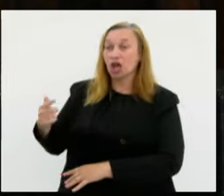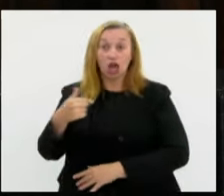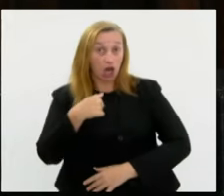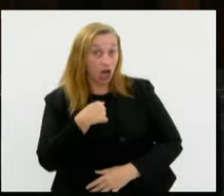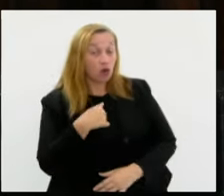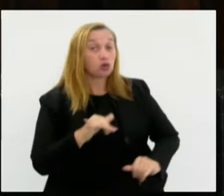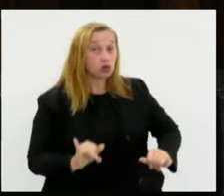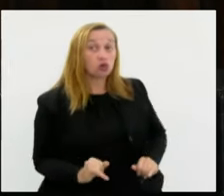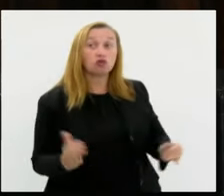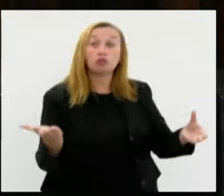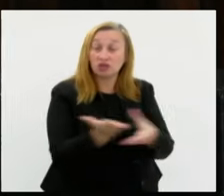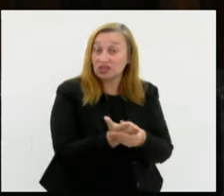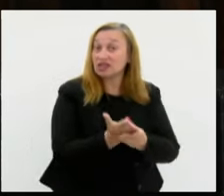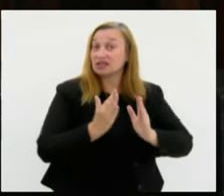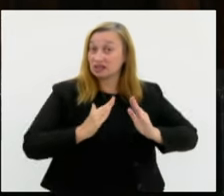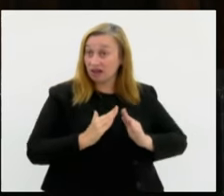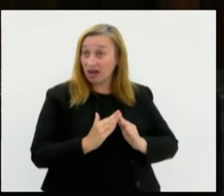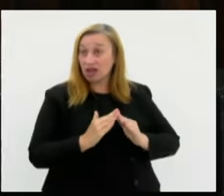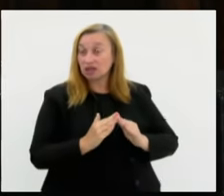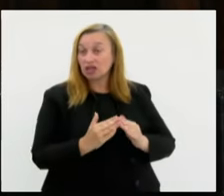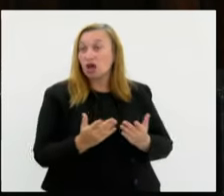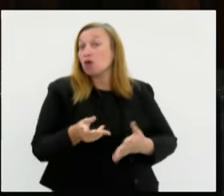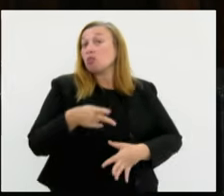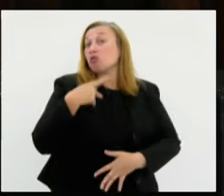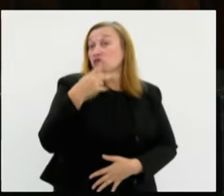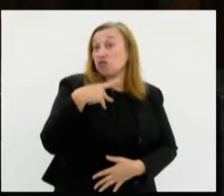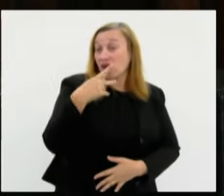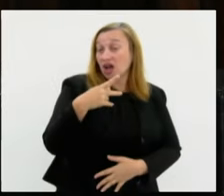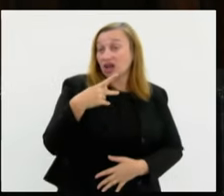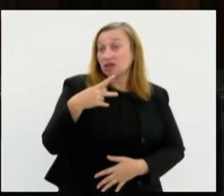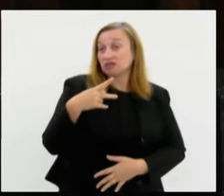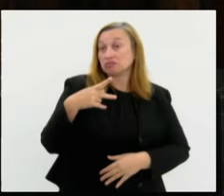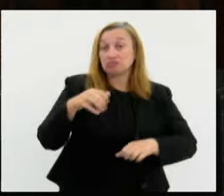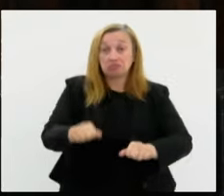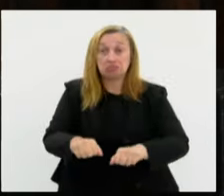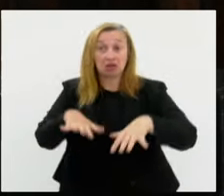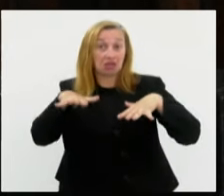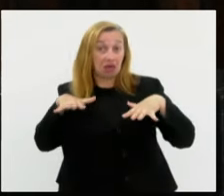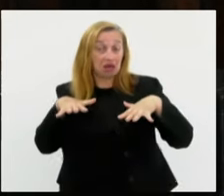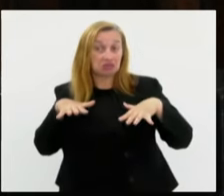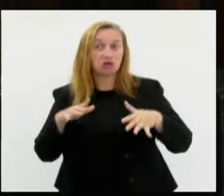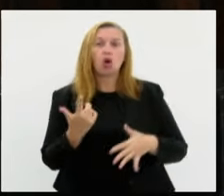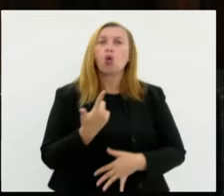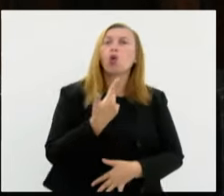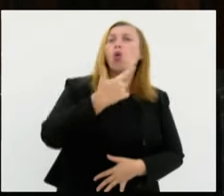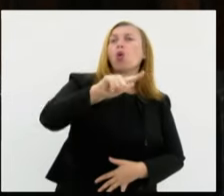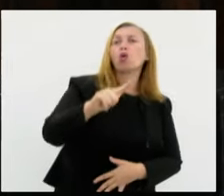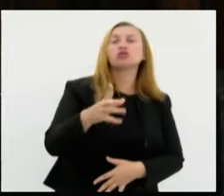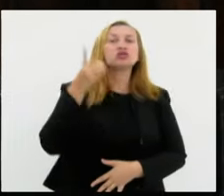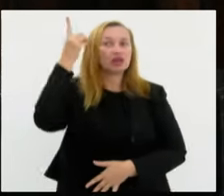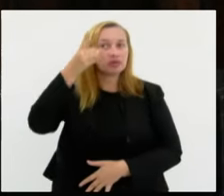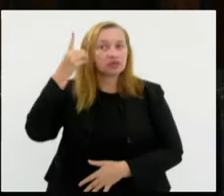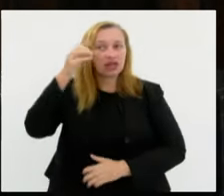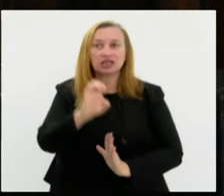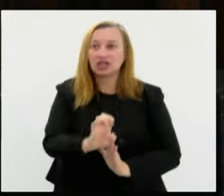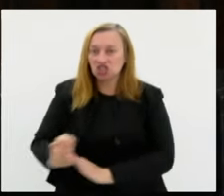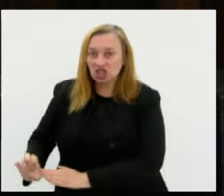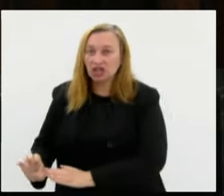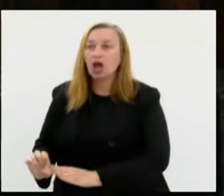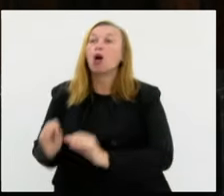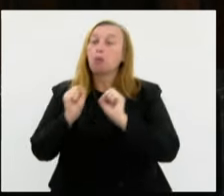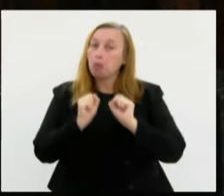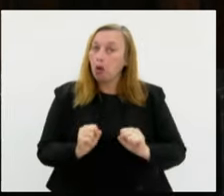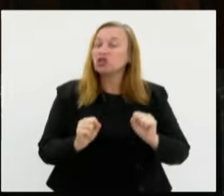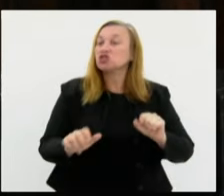um processo nessa casa por fala no plenário. Outros deputados da esquerda podem sofrer também,